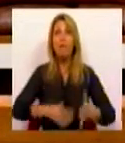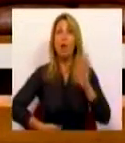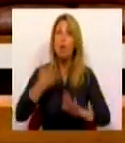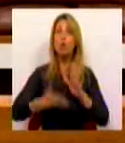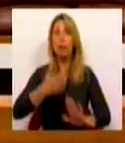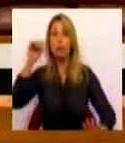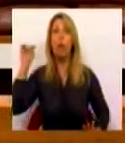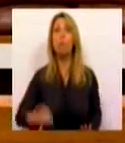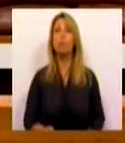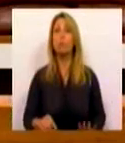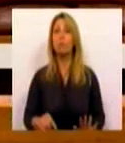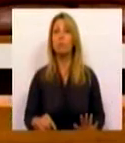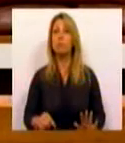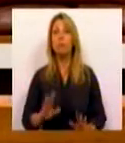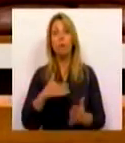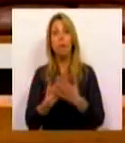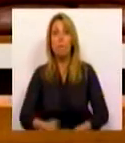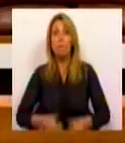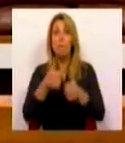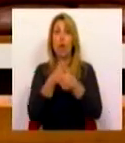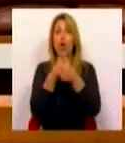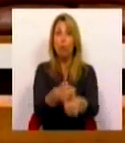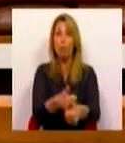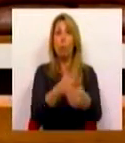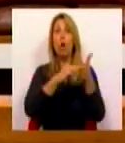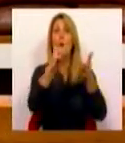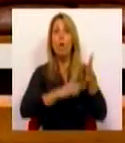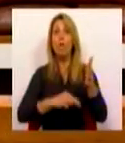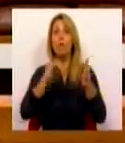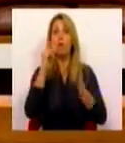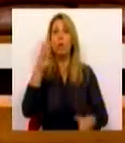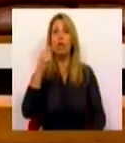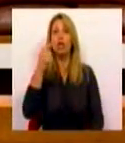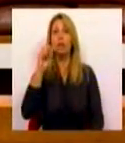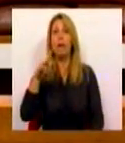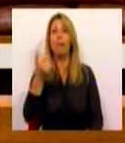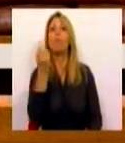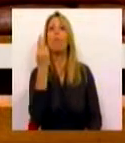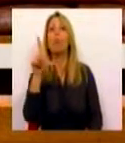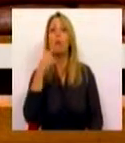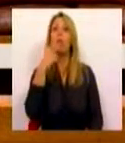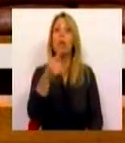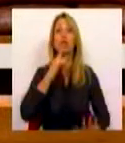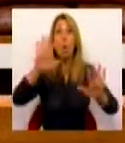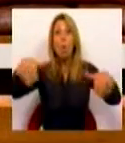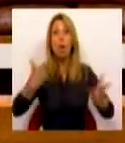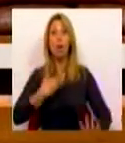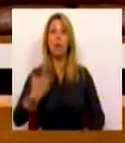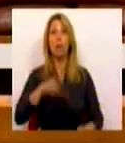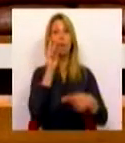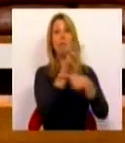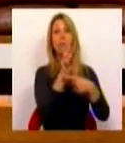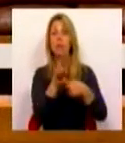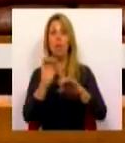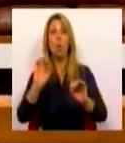e imediata para melhor cumprir a Convenção de Istambul, que diz: um qualquer direito de visita ou um